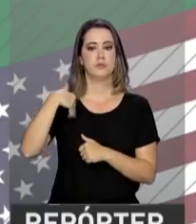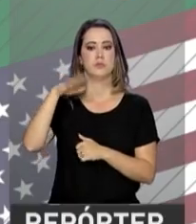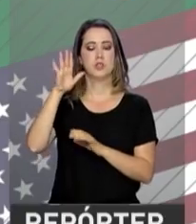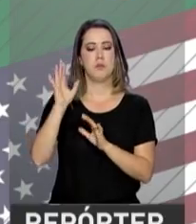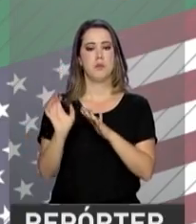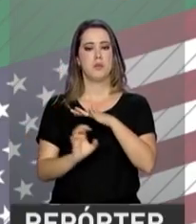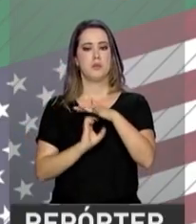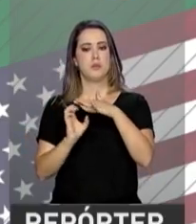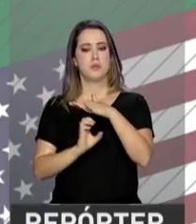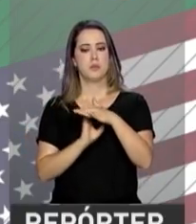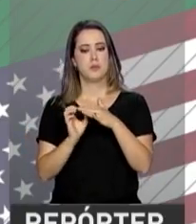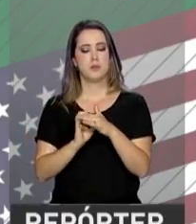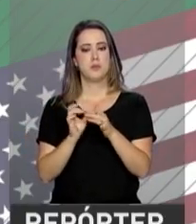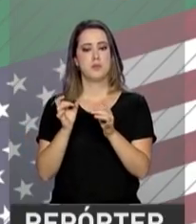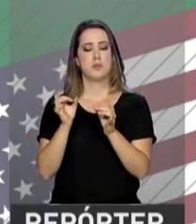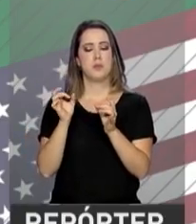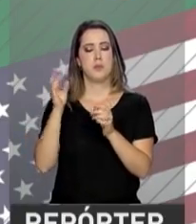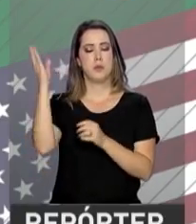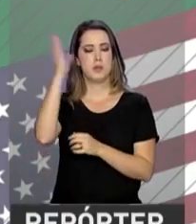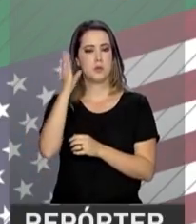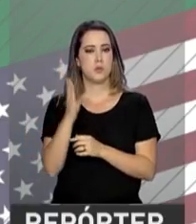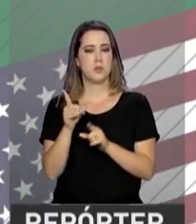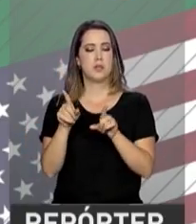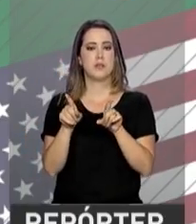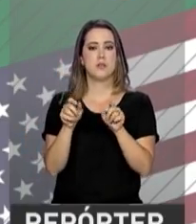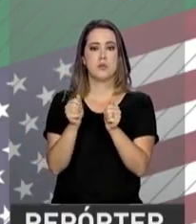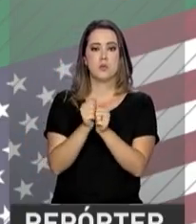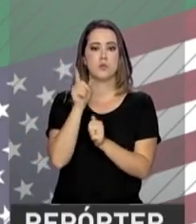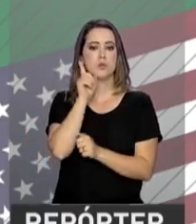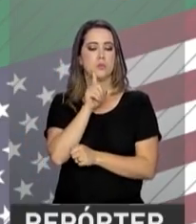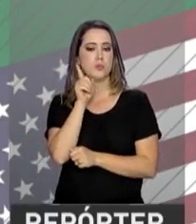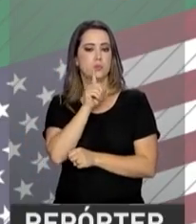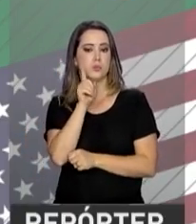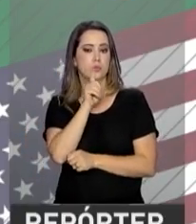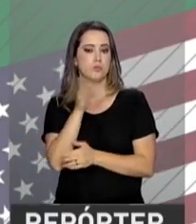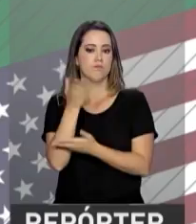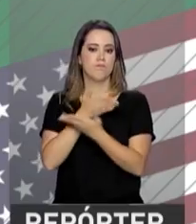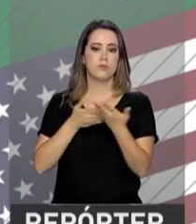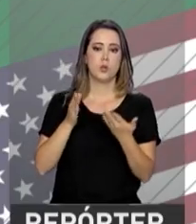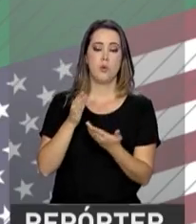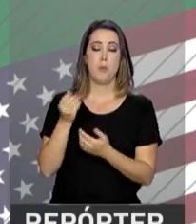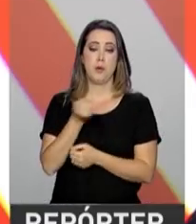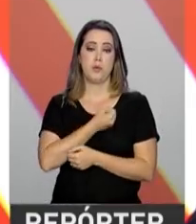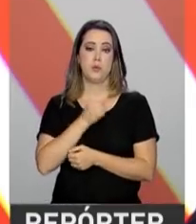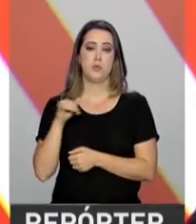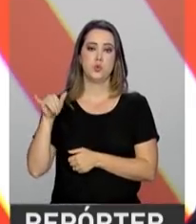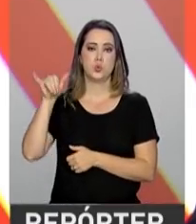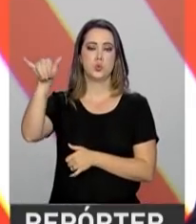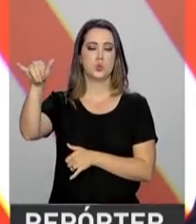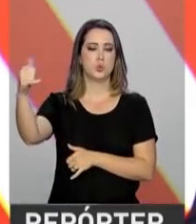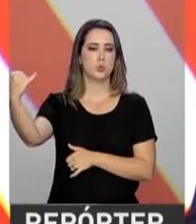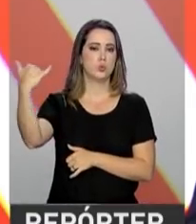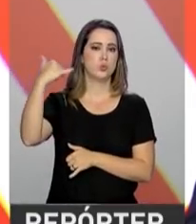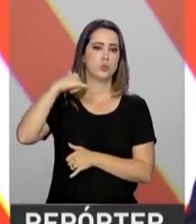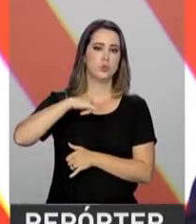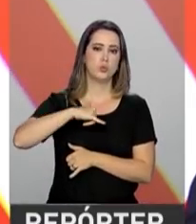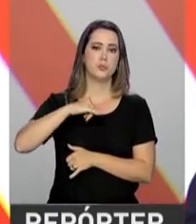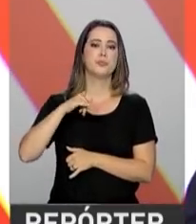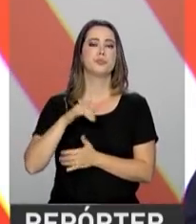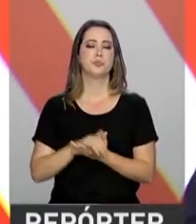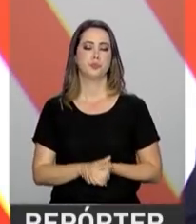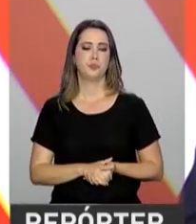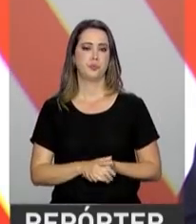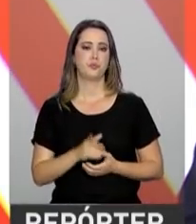competição entre as empresas brasileiras e americanas e maior número de voos entre os dois países. O vice-presidente